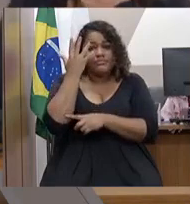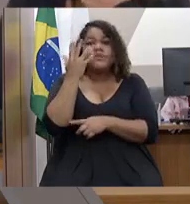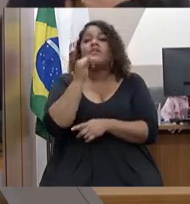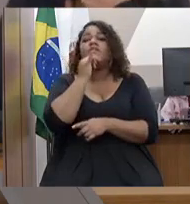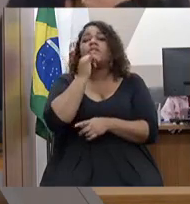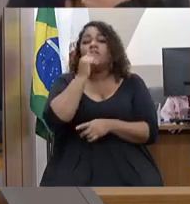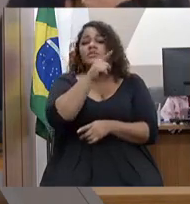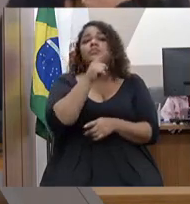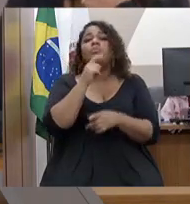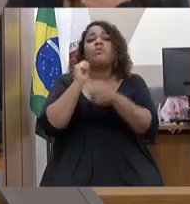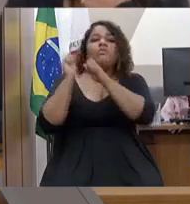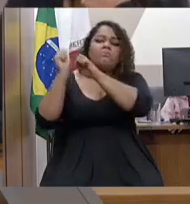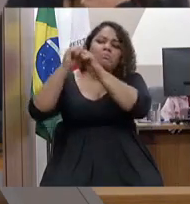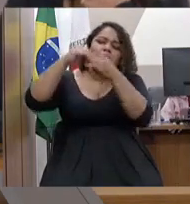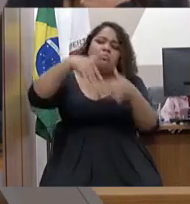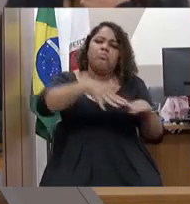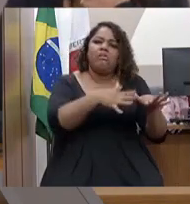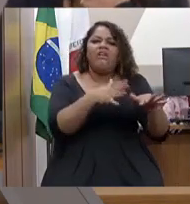quem morreu